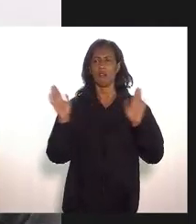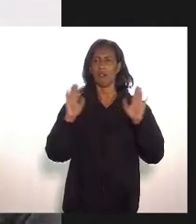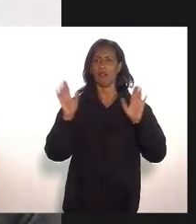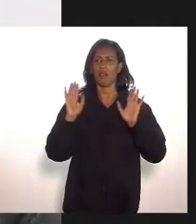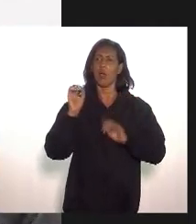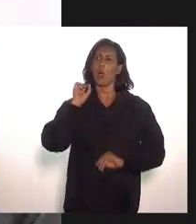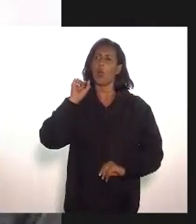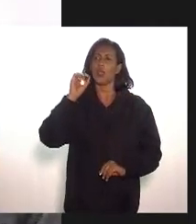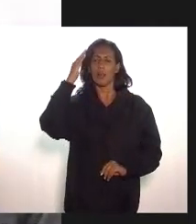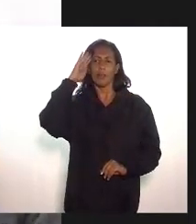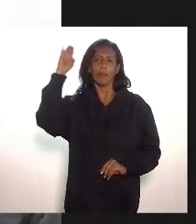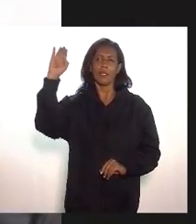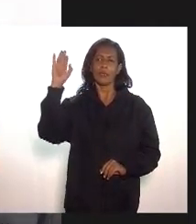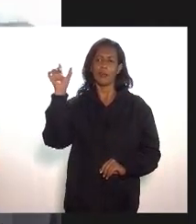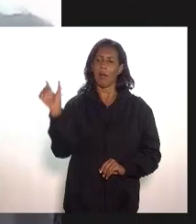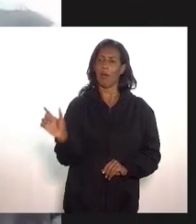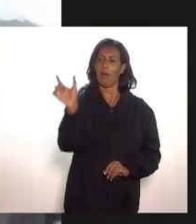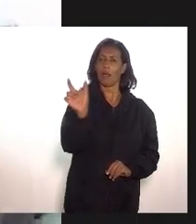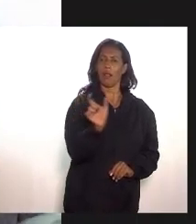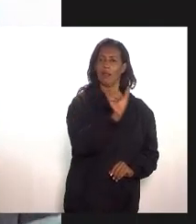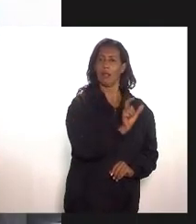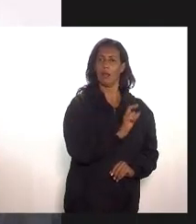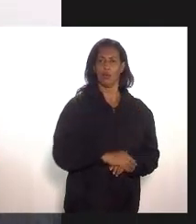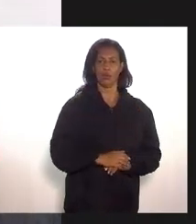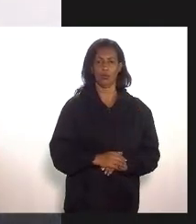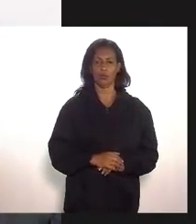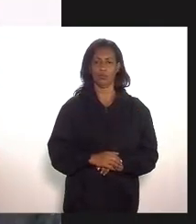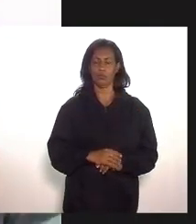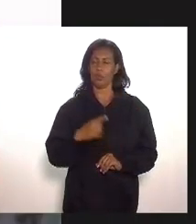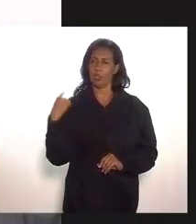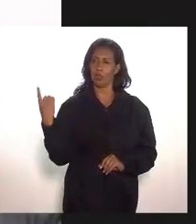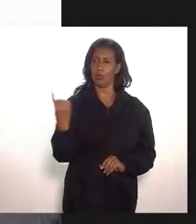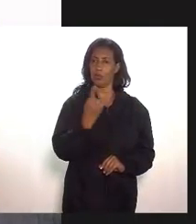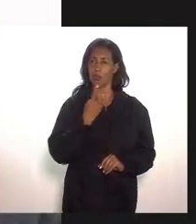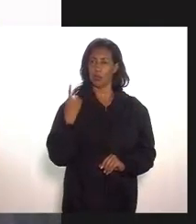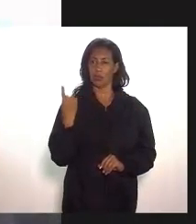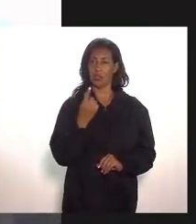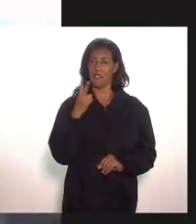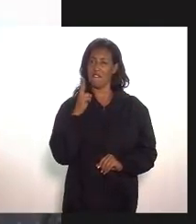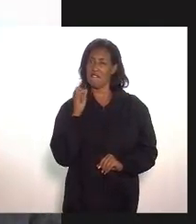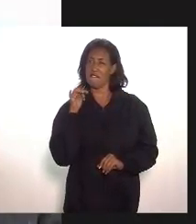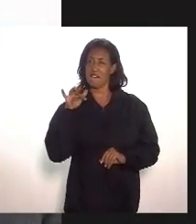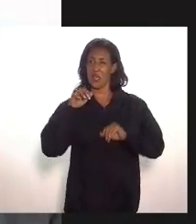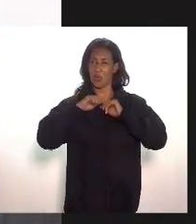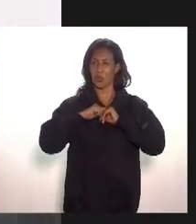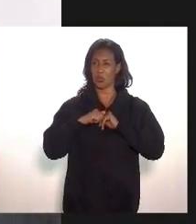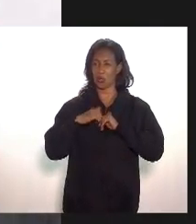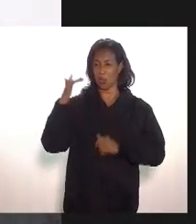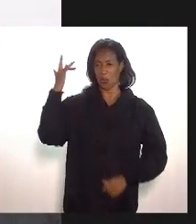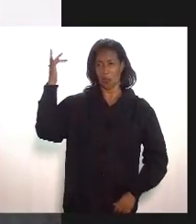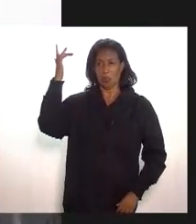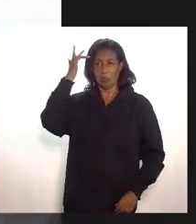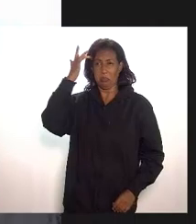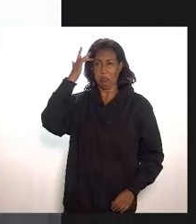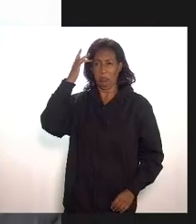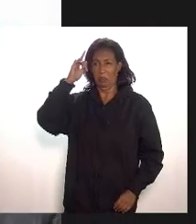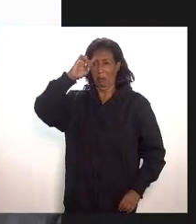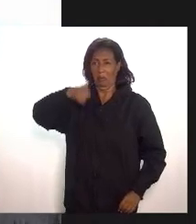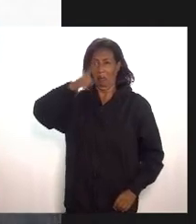cidadão. A gente precisa combater mais do que nunca o vírus do autoritarismo, porque tem muito político por